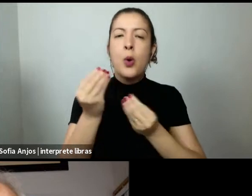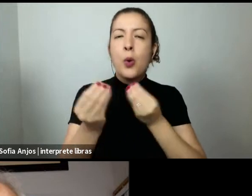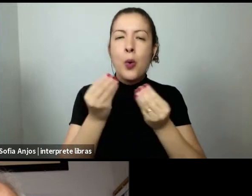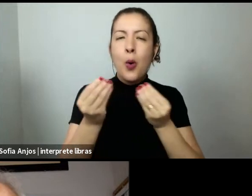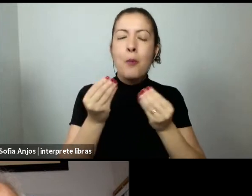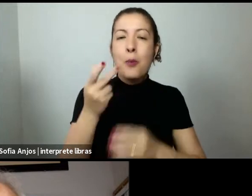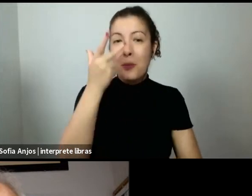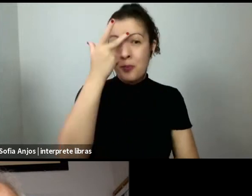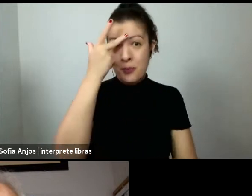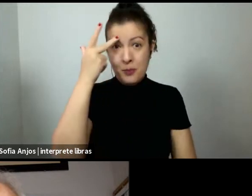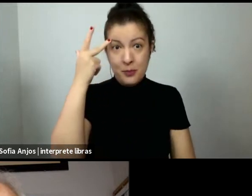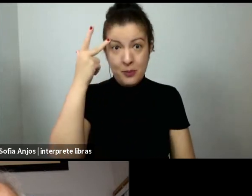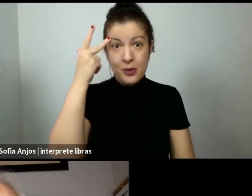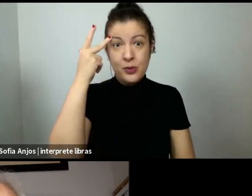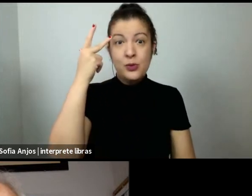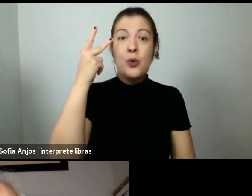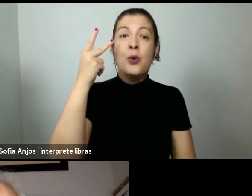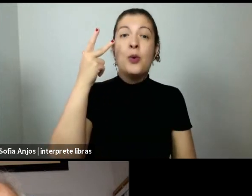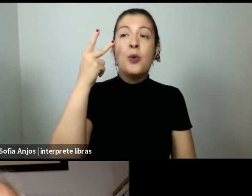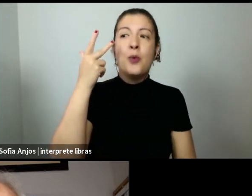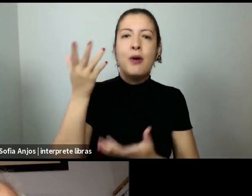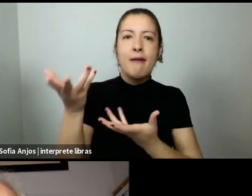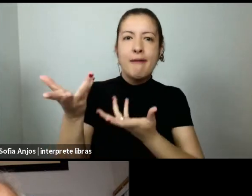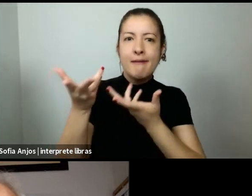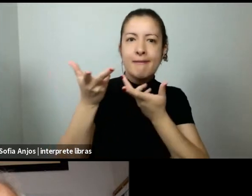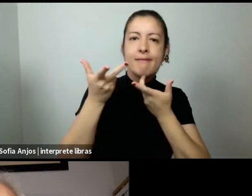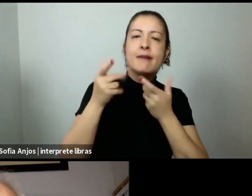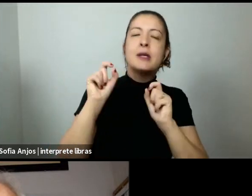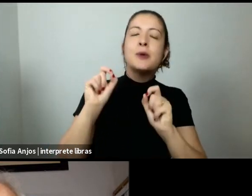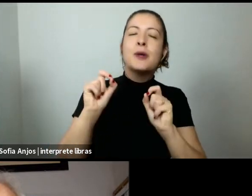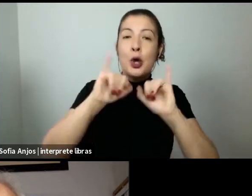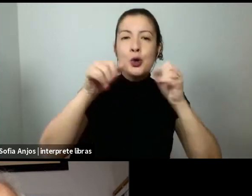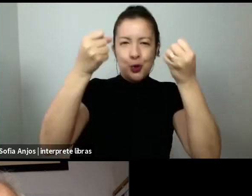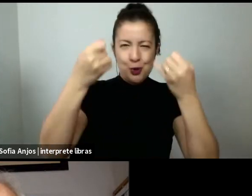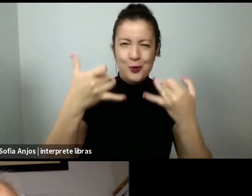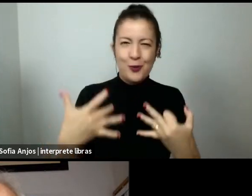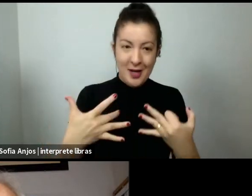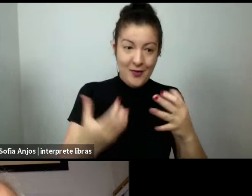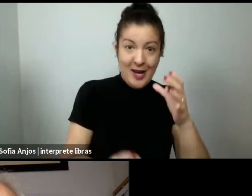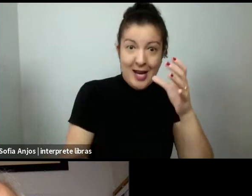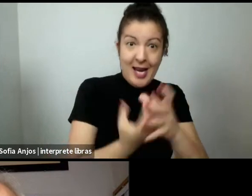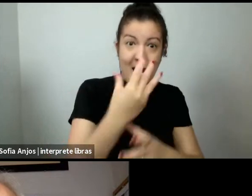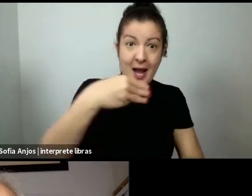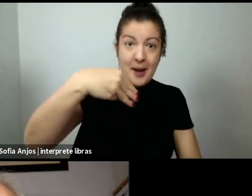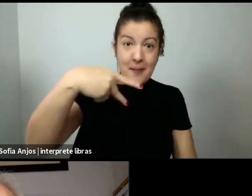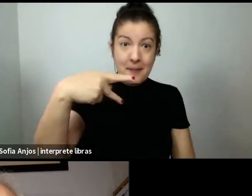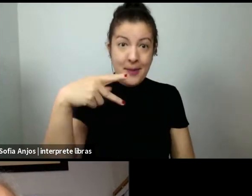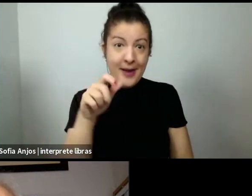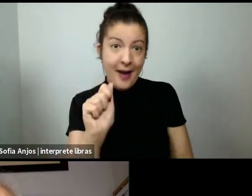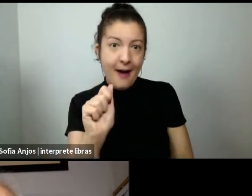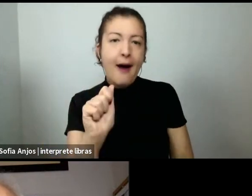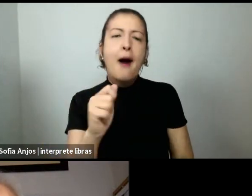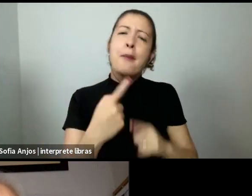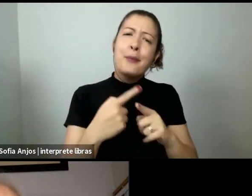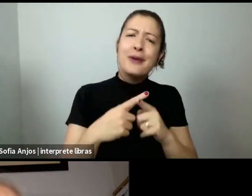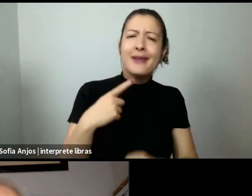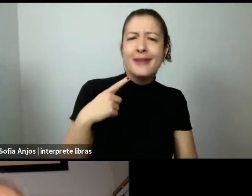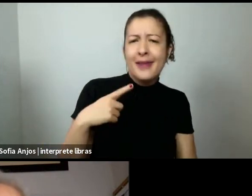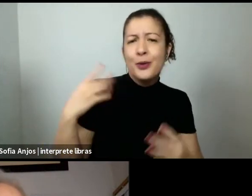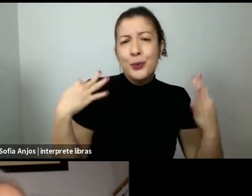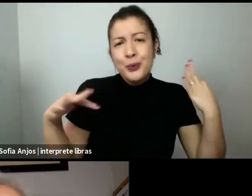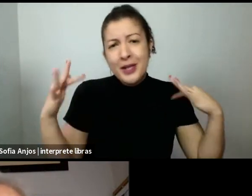né, a justificativa para se criar uma área marinha protegida, muitas vezes o aspecto do turismo,